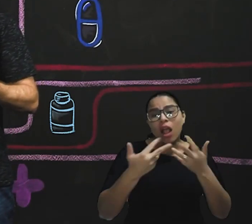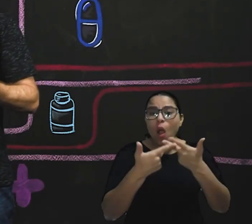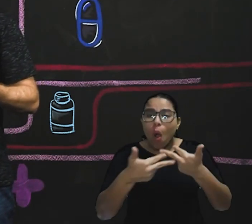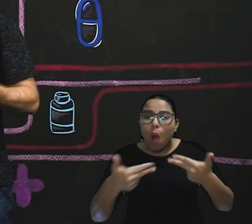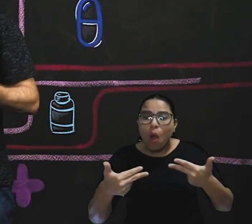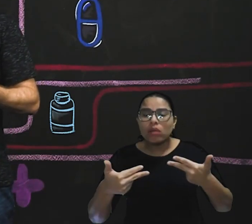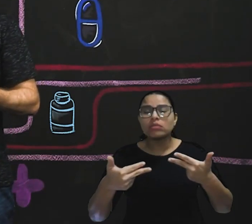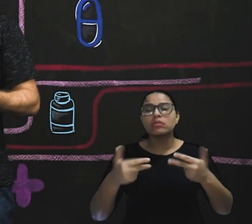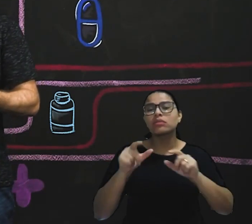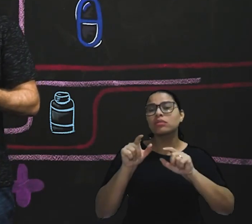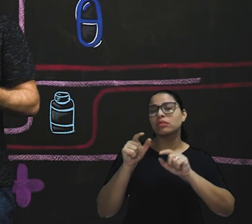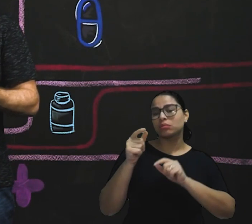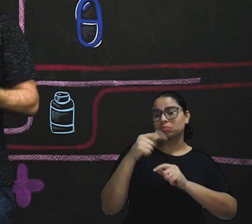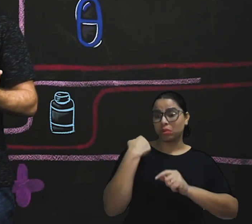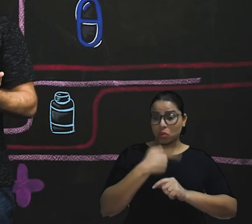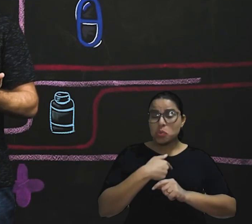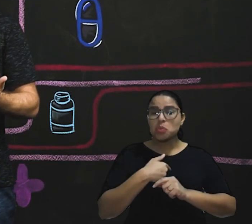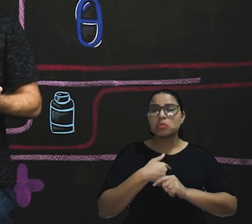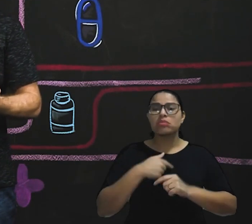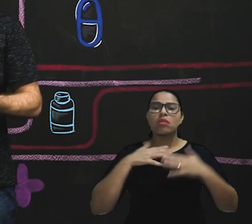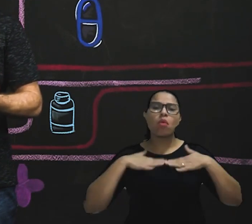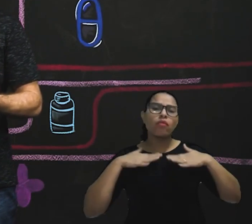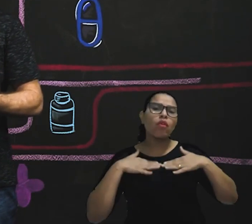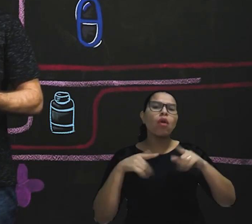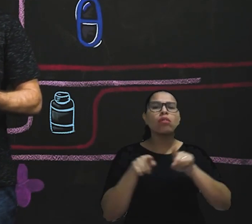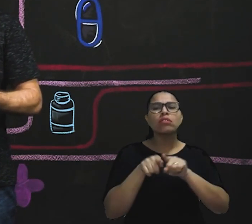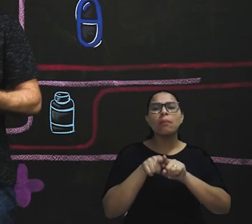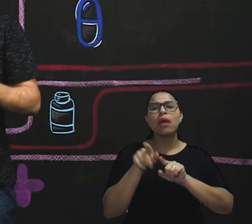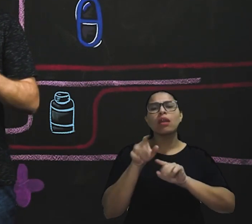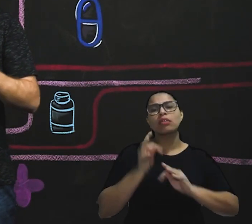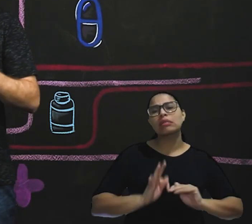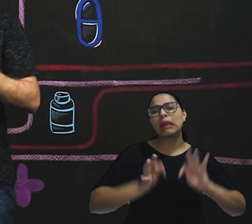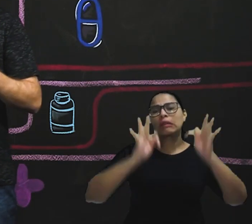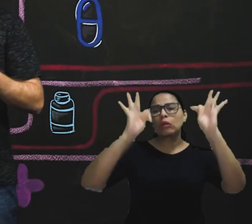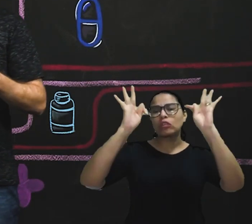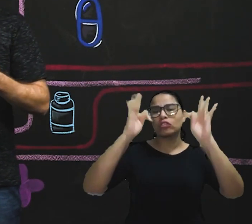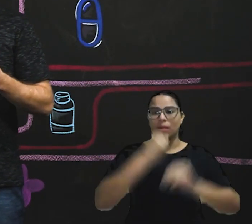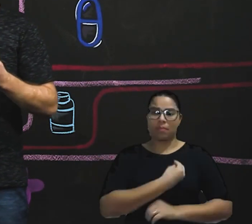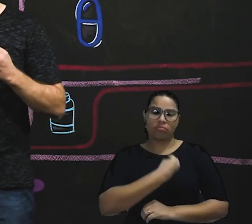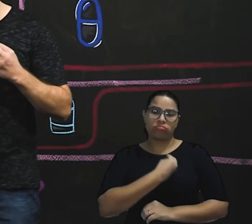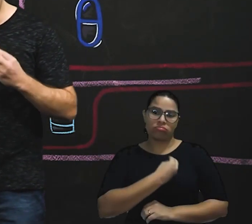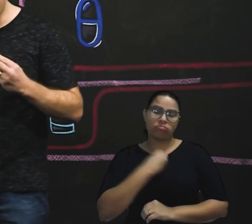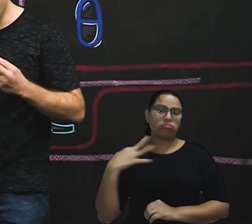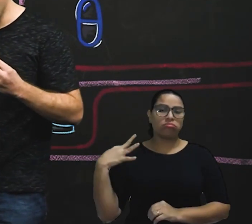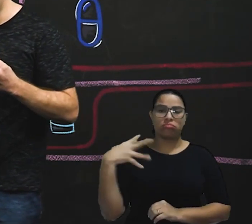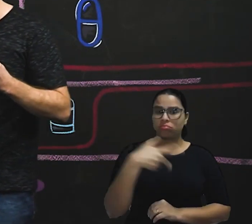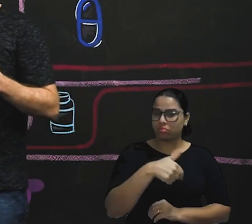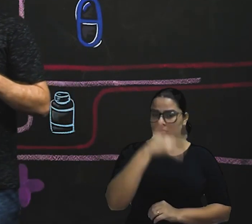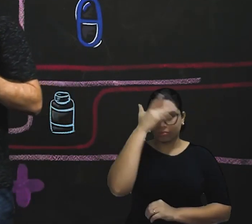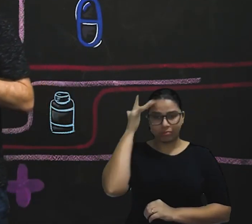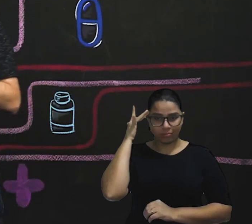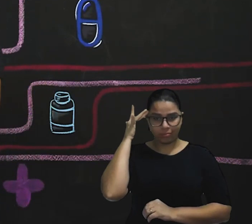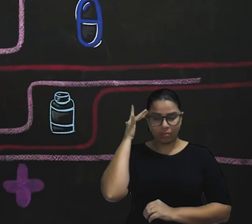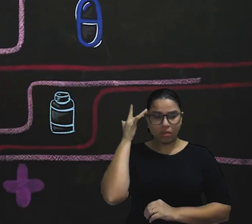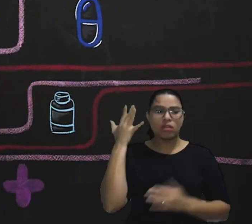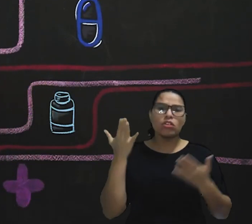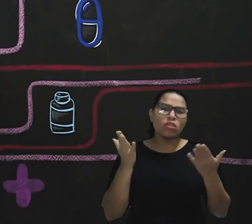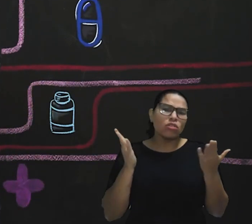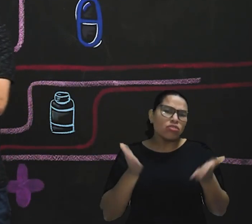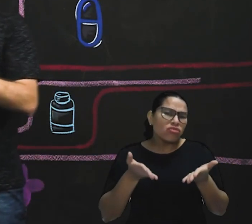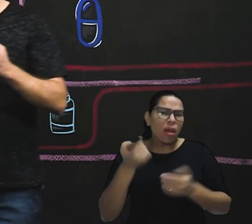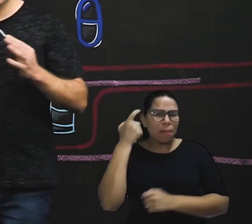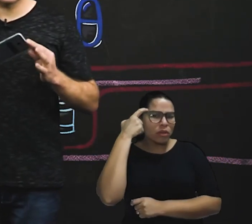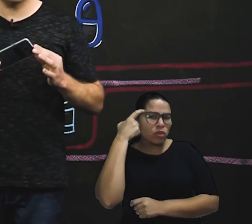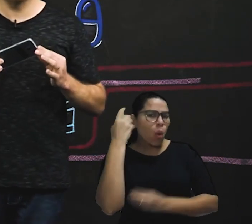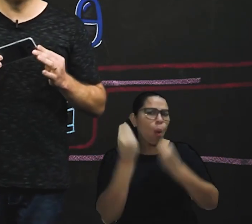trazer um melhor conforto, um melhor desenvolvimento aí dos nossos afazeres. Mas já para pensar como é que isso aqui acabou sendo